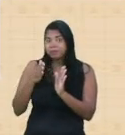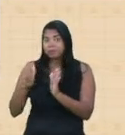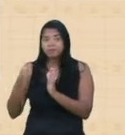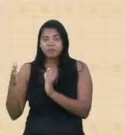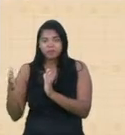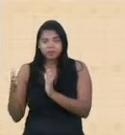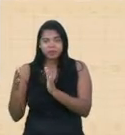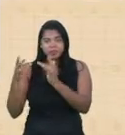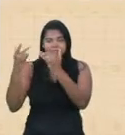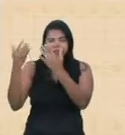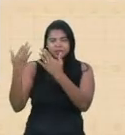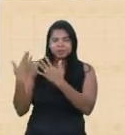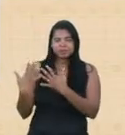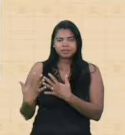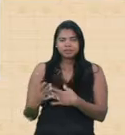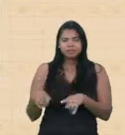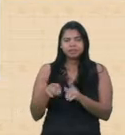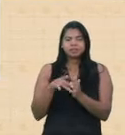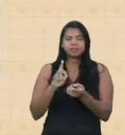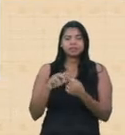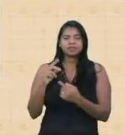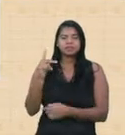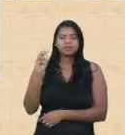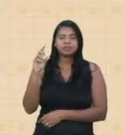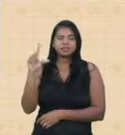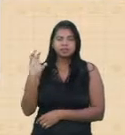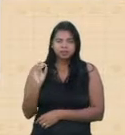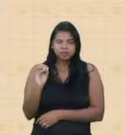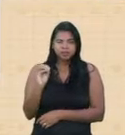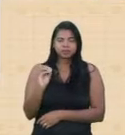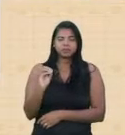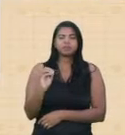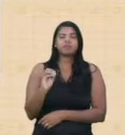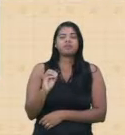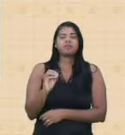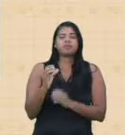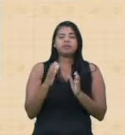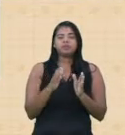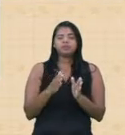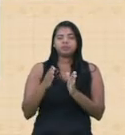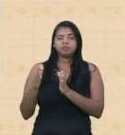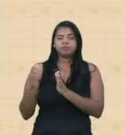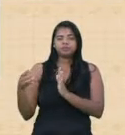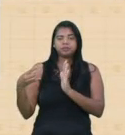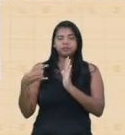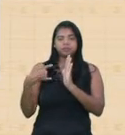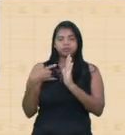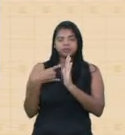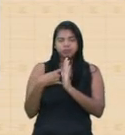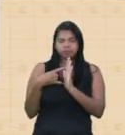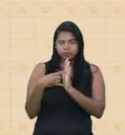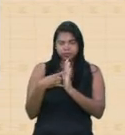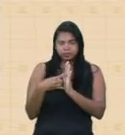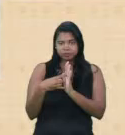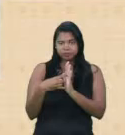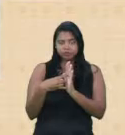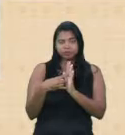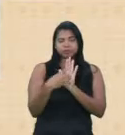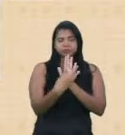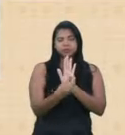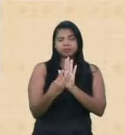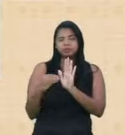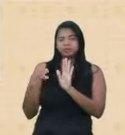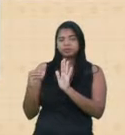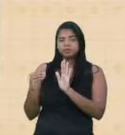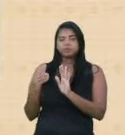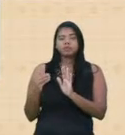vamos falar sobre isso. Os polos, eles com mesma polaridade, eles vão se repelir. Então, por exemplo, quando